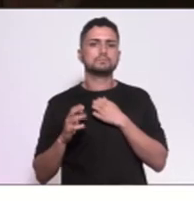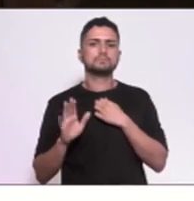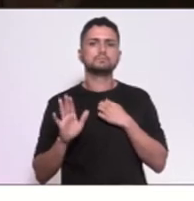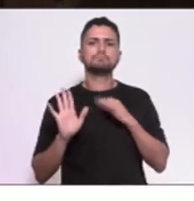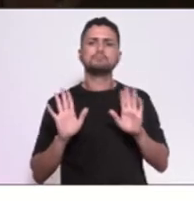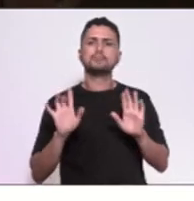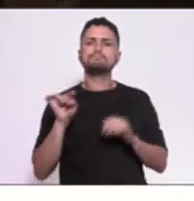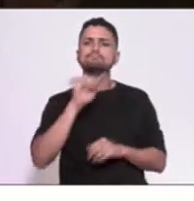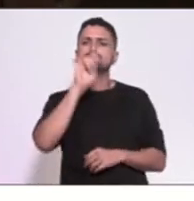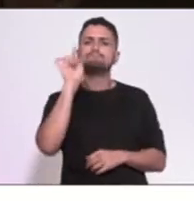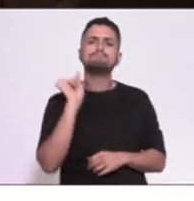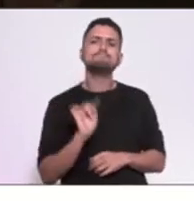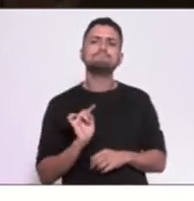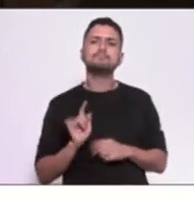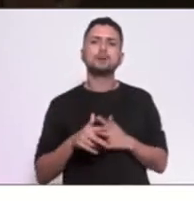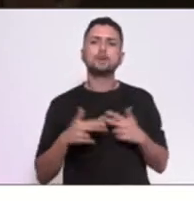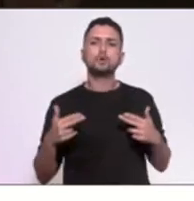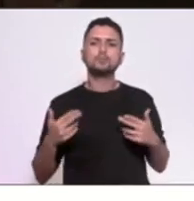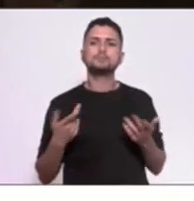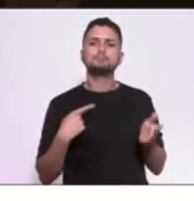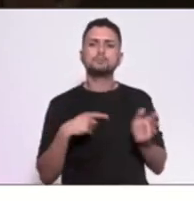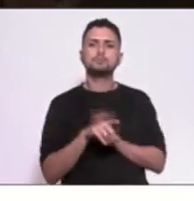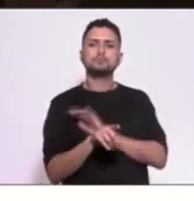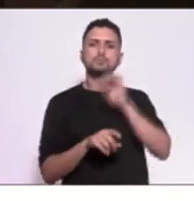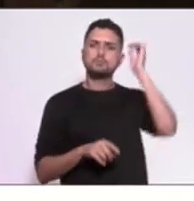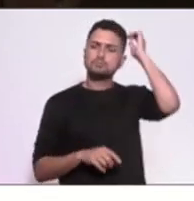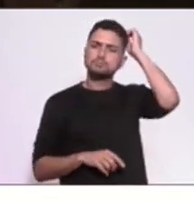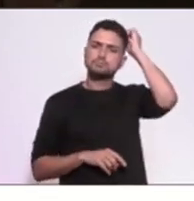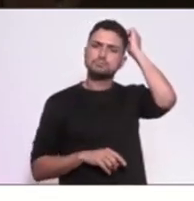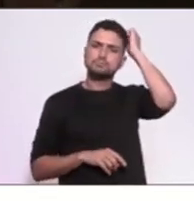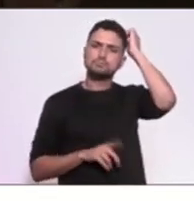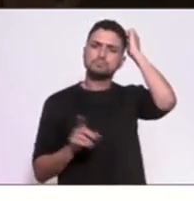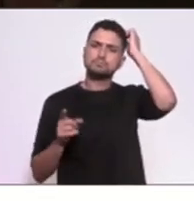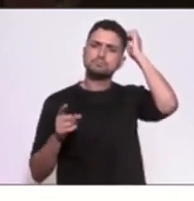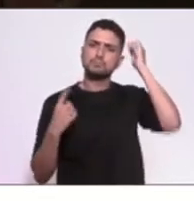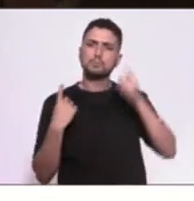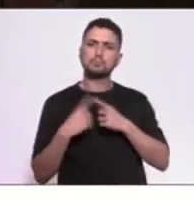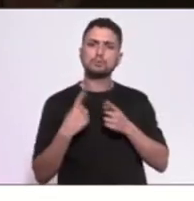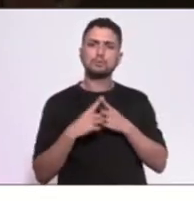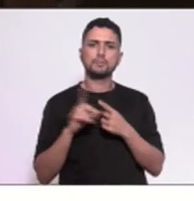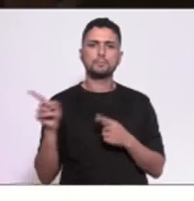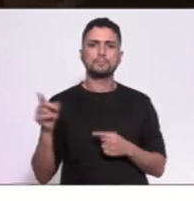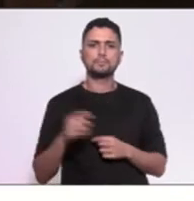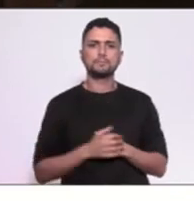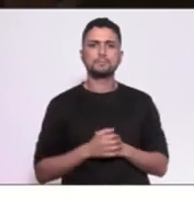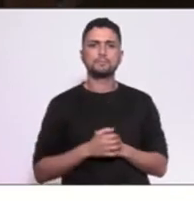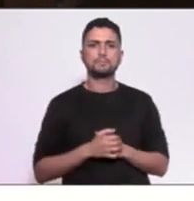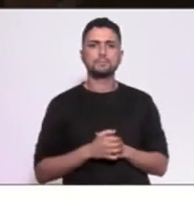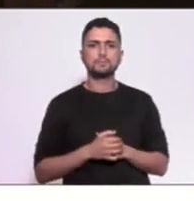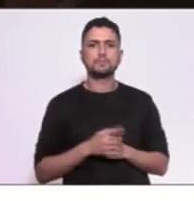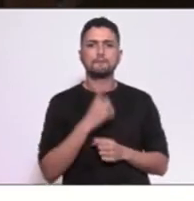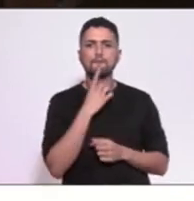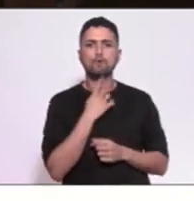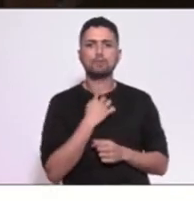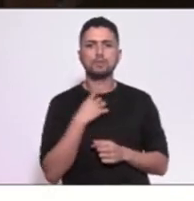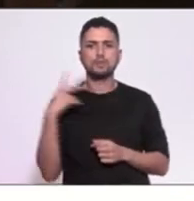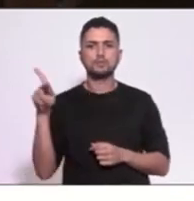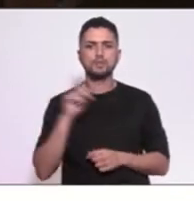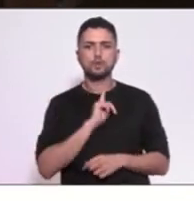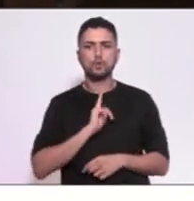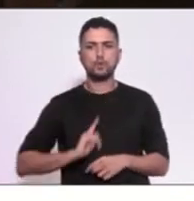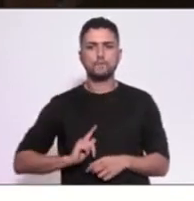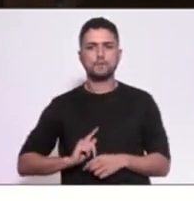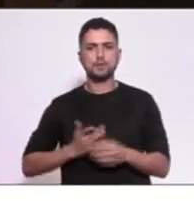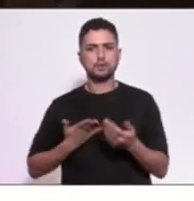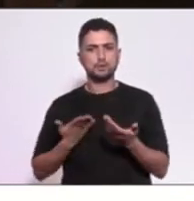mente. Qual a razão do atual governo querer aprovar as contas do governo